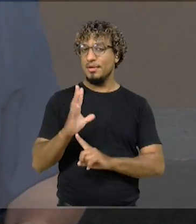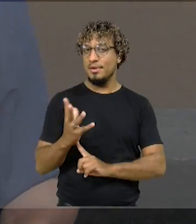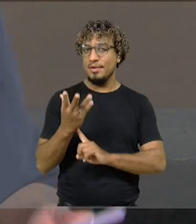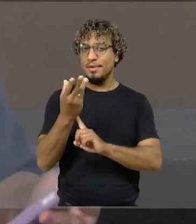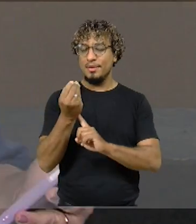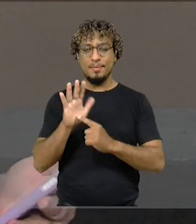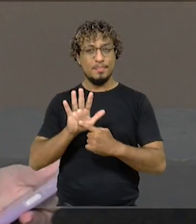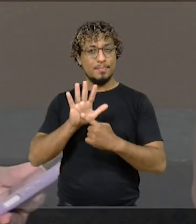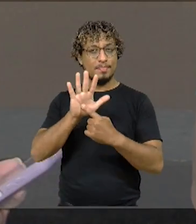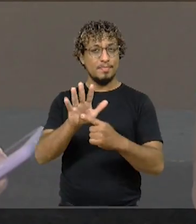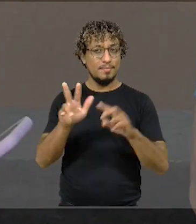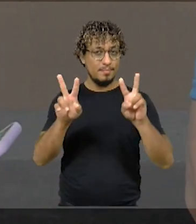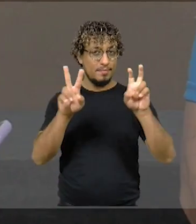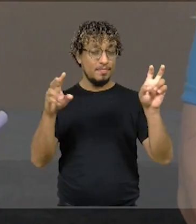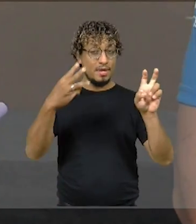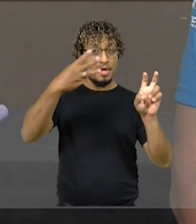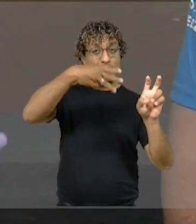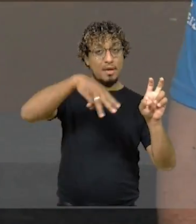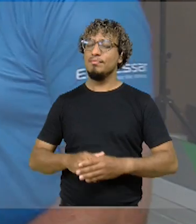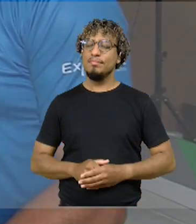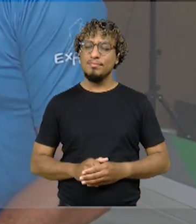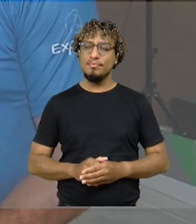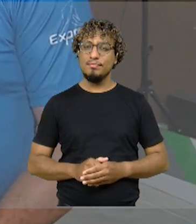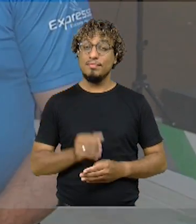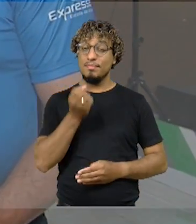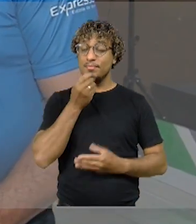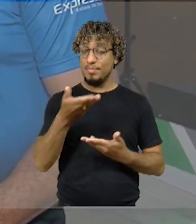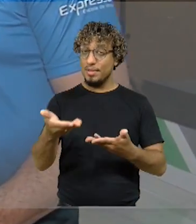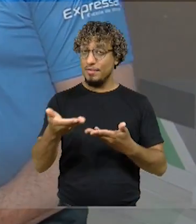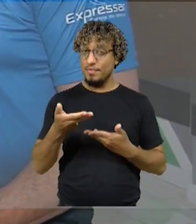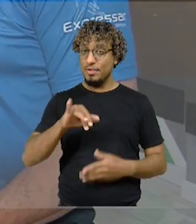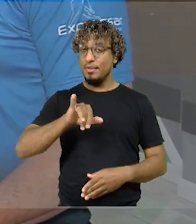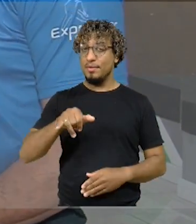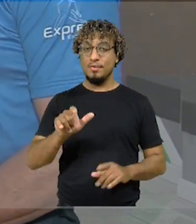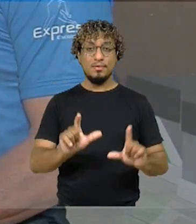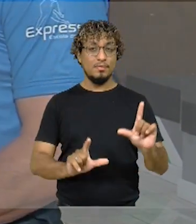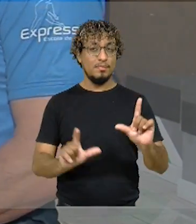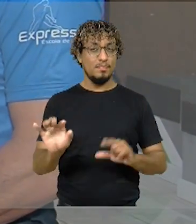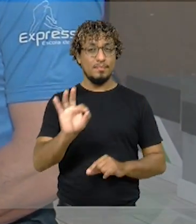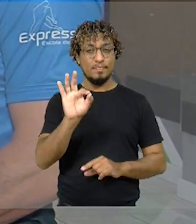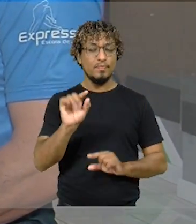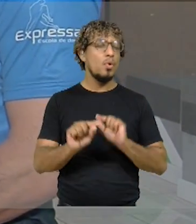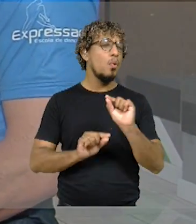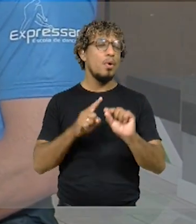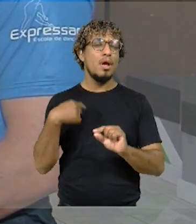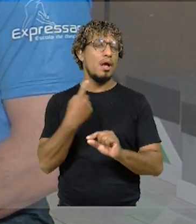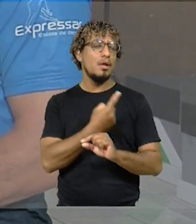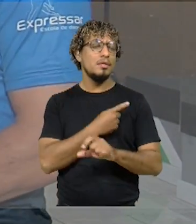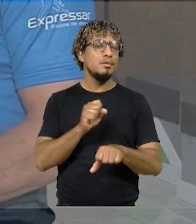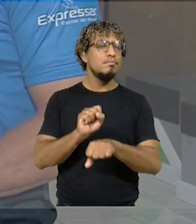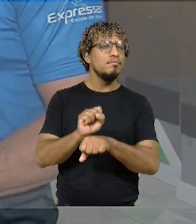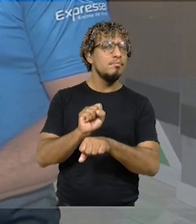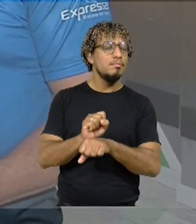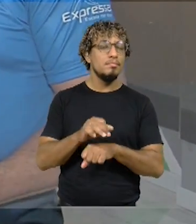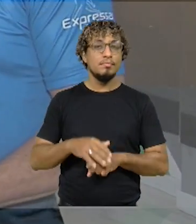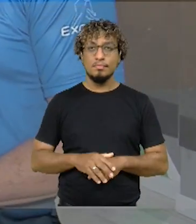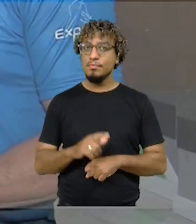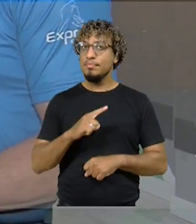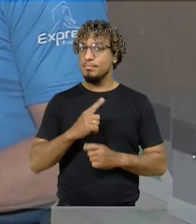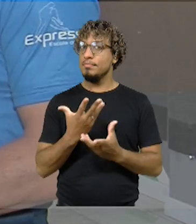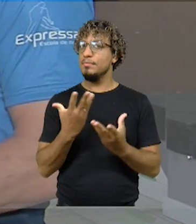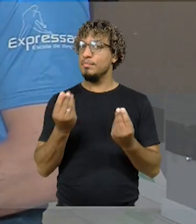do espetáculo Maranhão, Sua História, Suas Lendas, que será apresentado no palco do Teatro Arthur Azevedo. E para